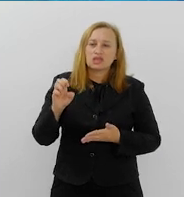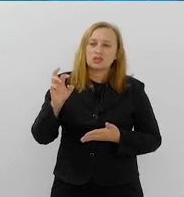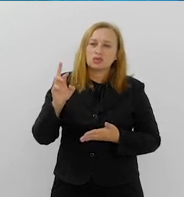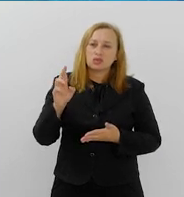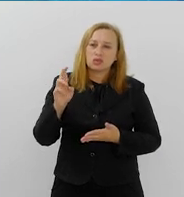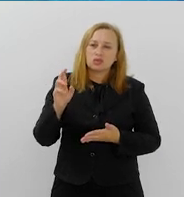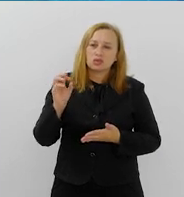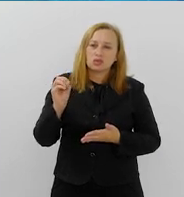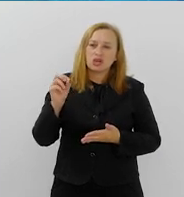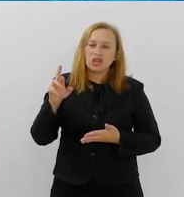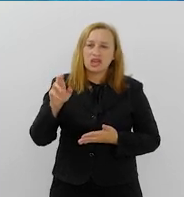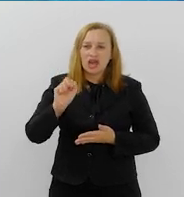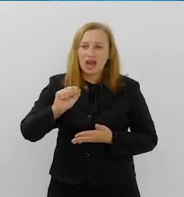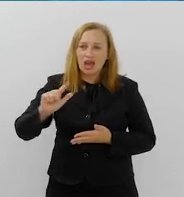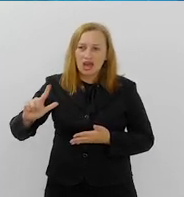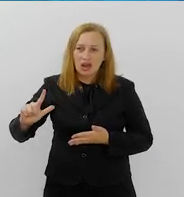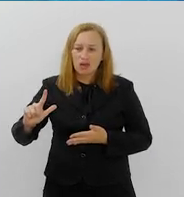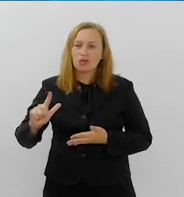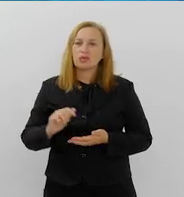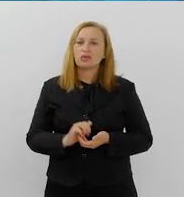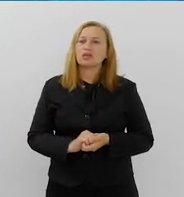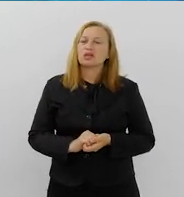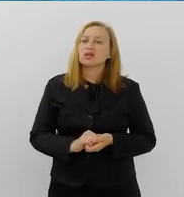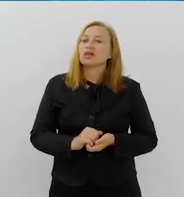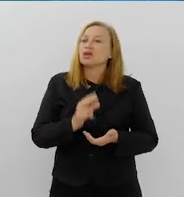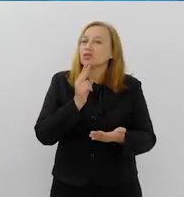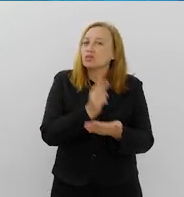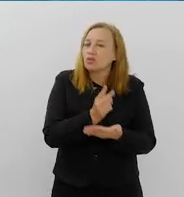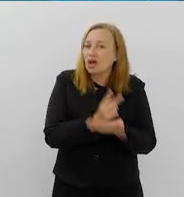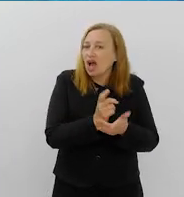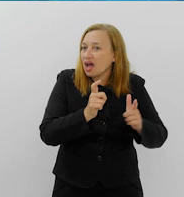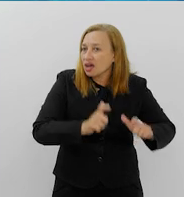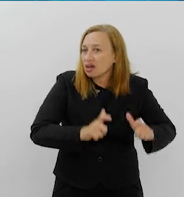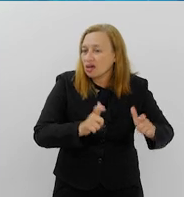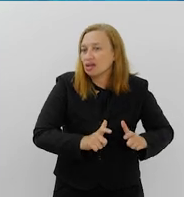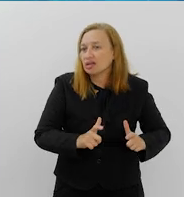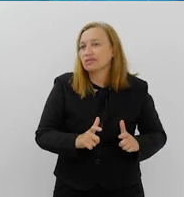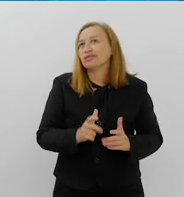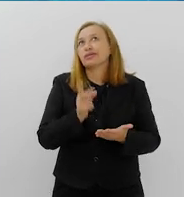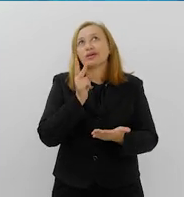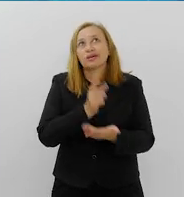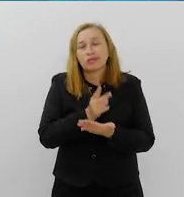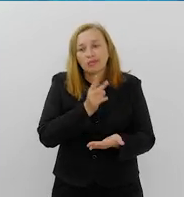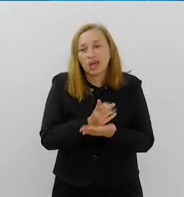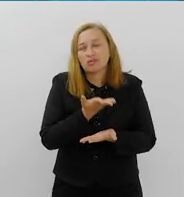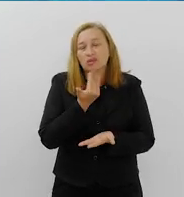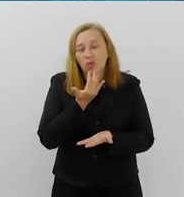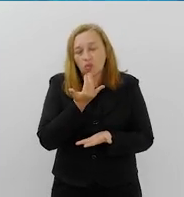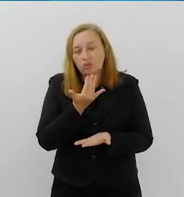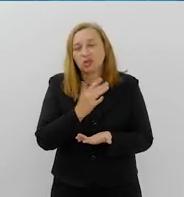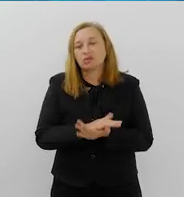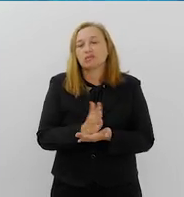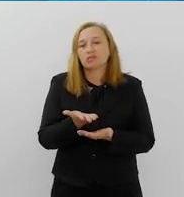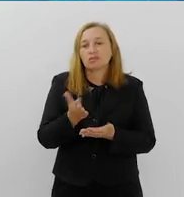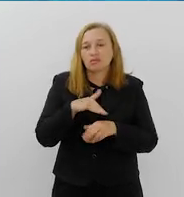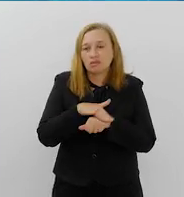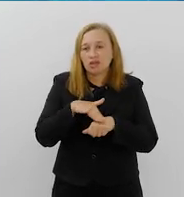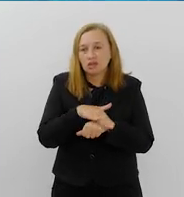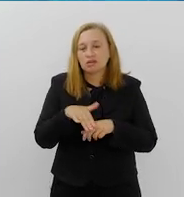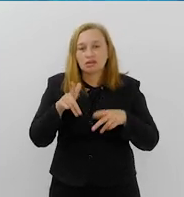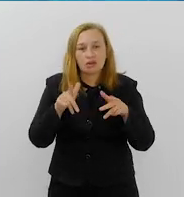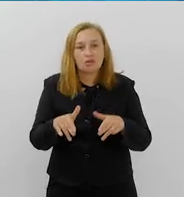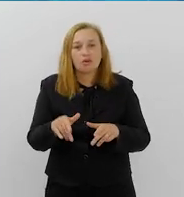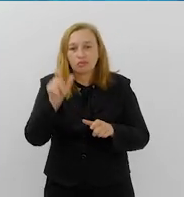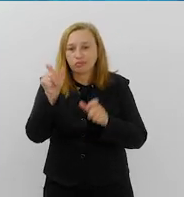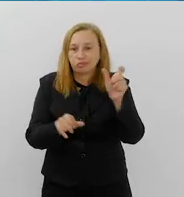sensoriais, né? Ele está sempre no mesmo lugar, está sempre com a mesma alimentação, conversando